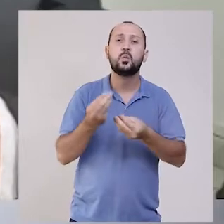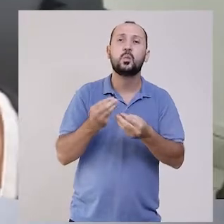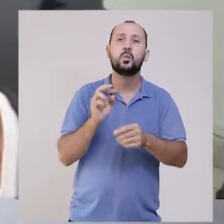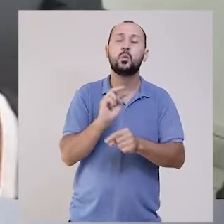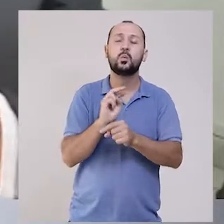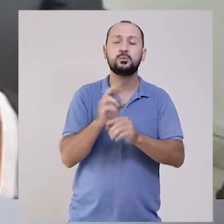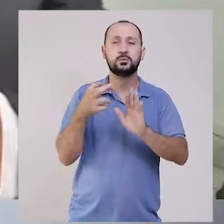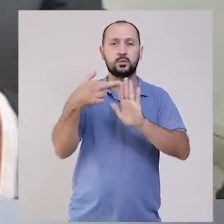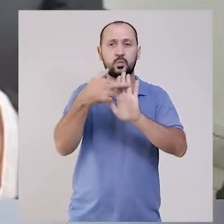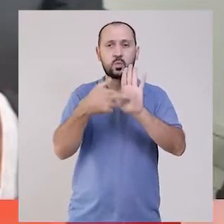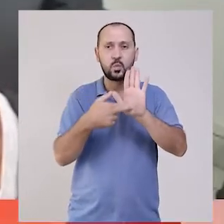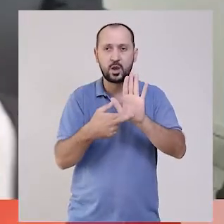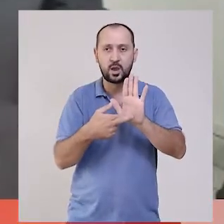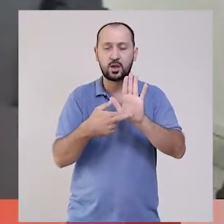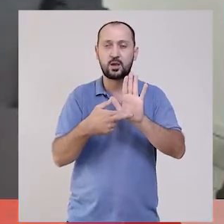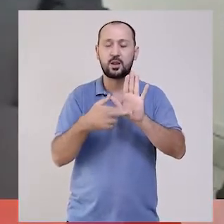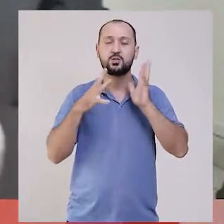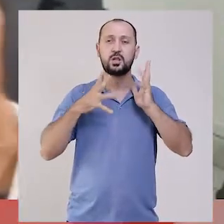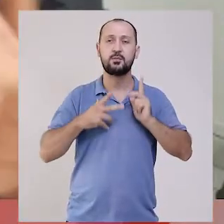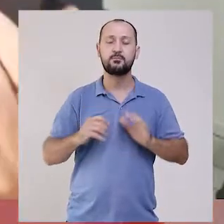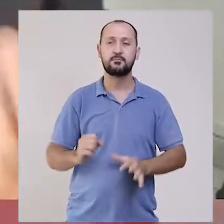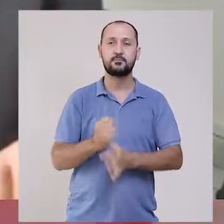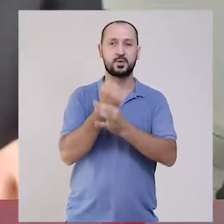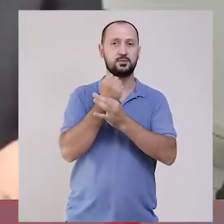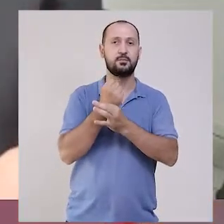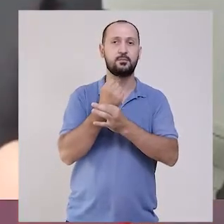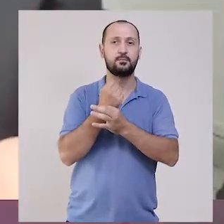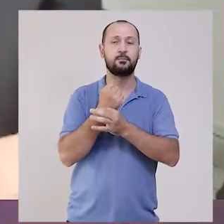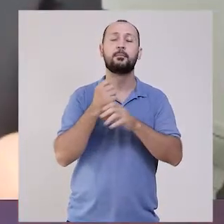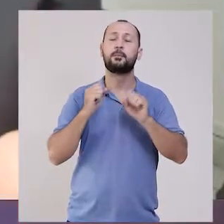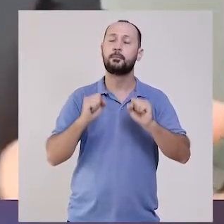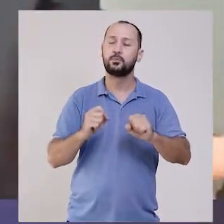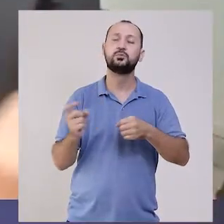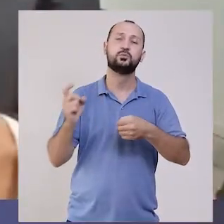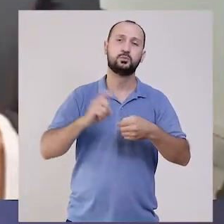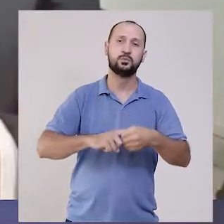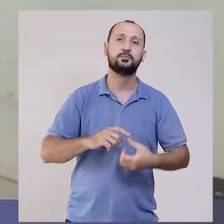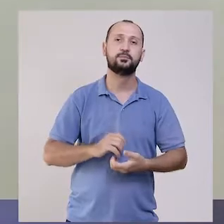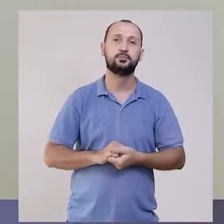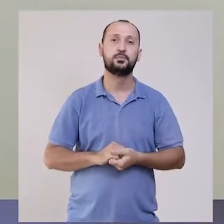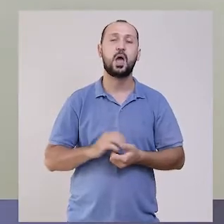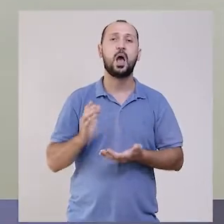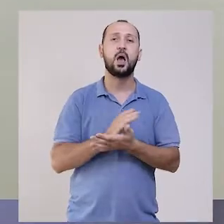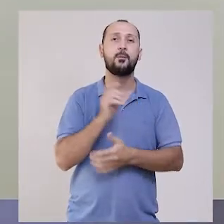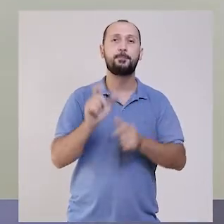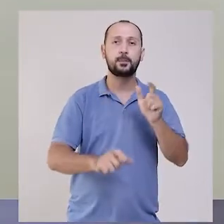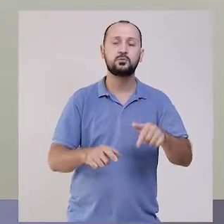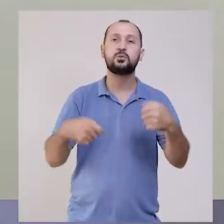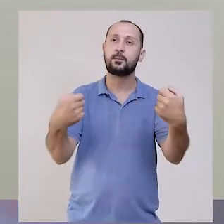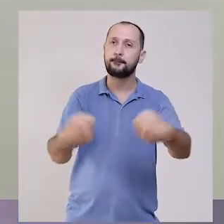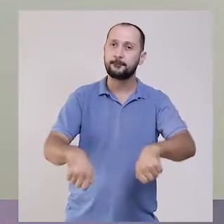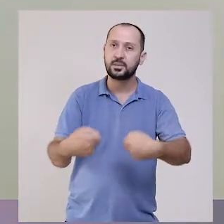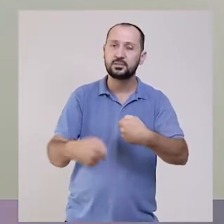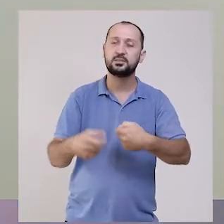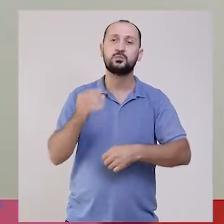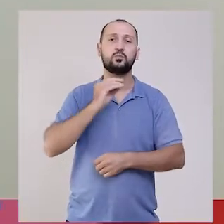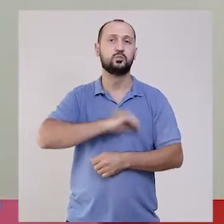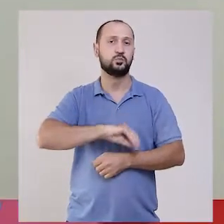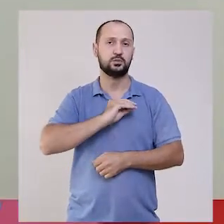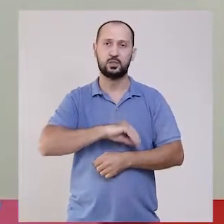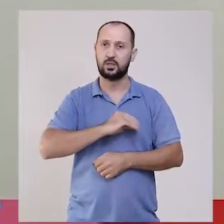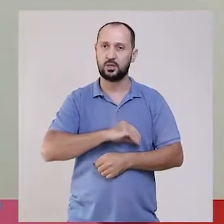E com medidas de biossegurança bastante precárias, mas voltaram. Tem muitas pessoas que